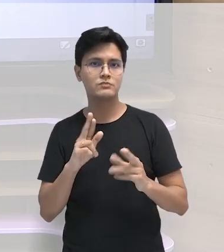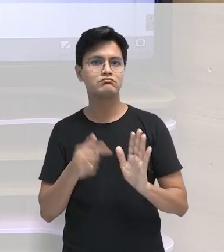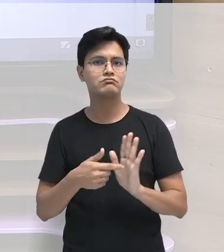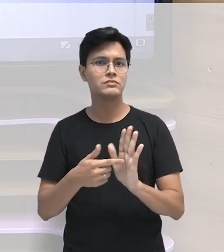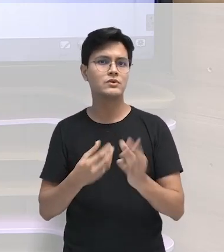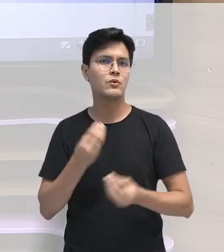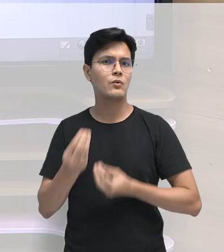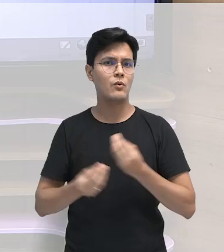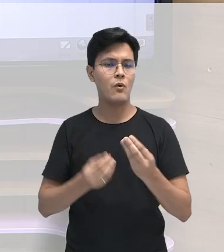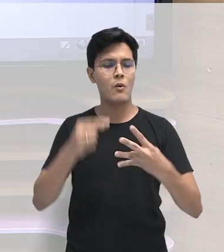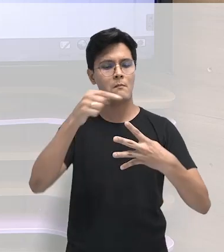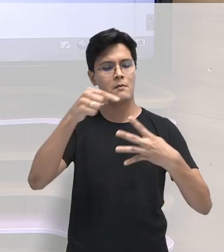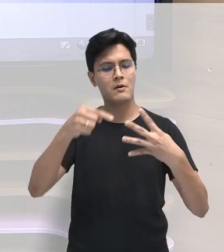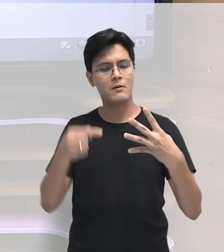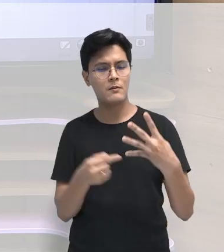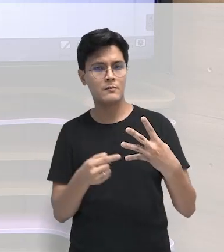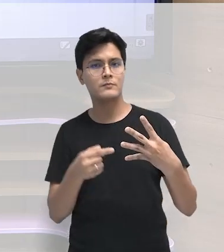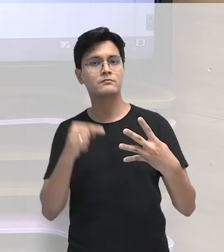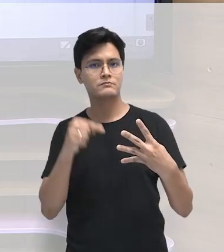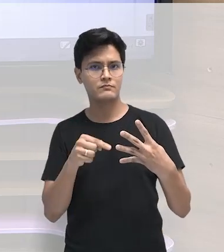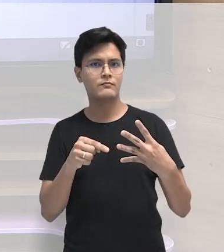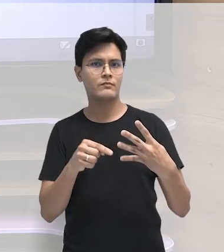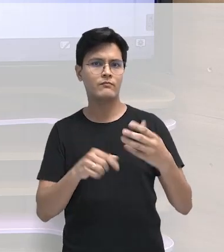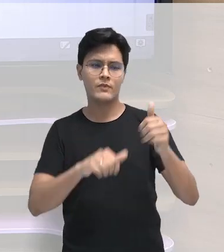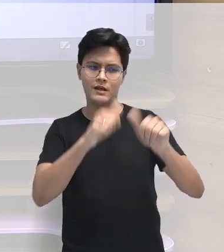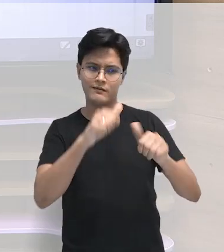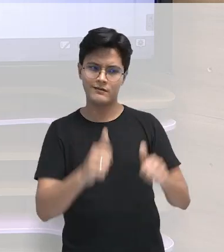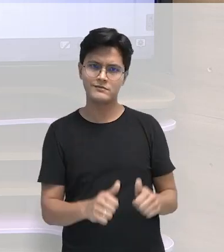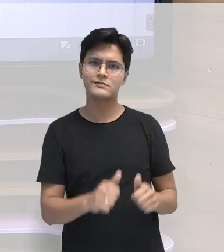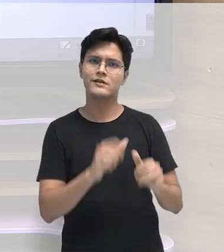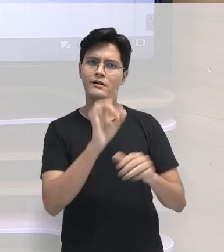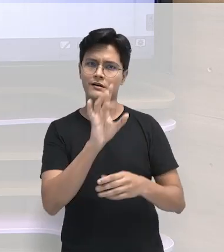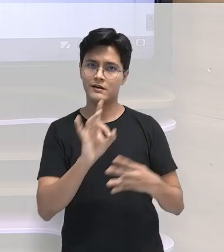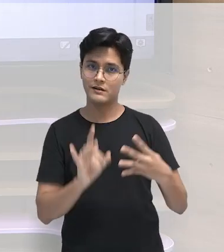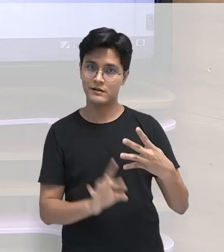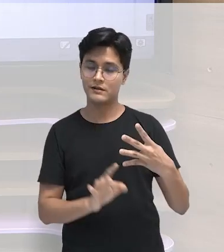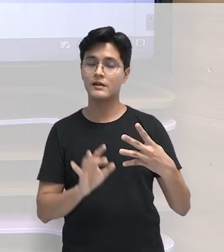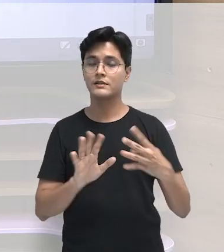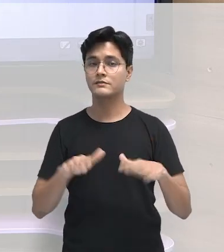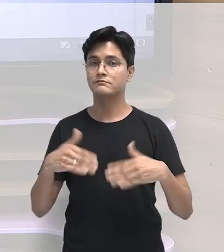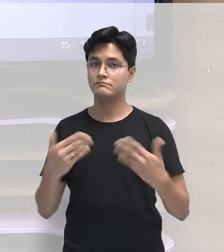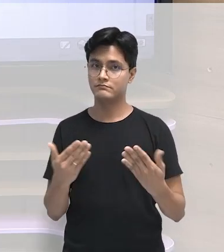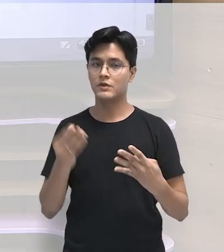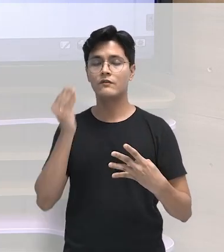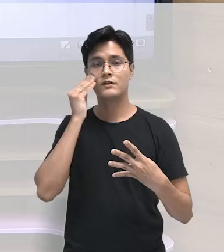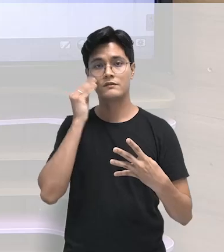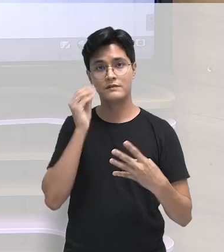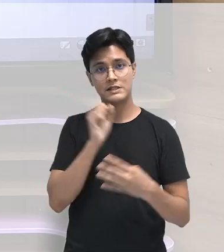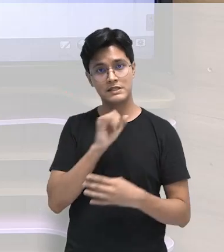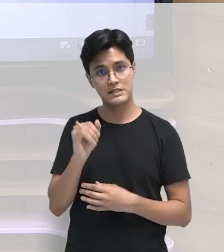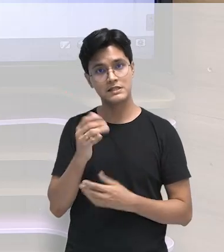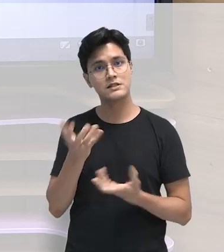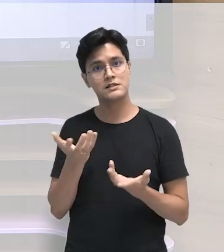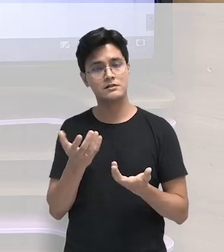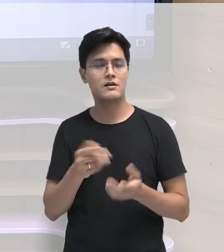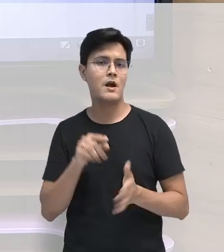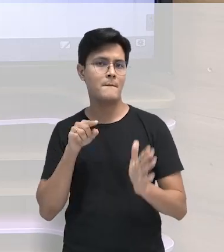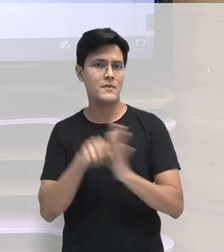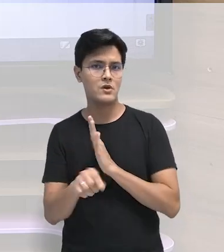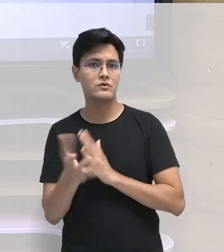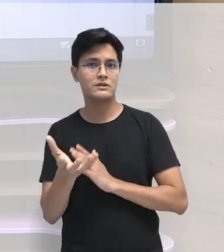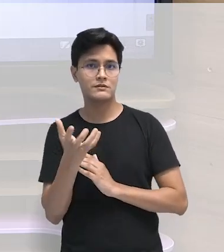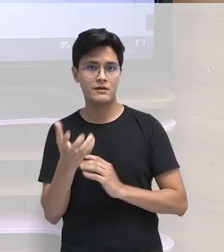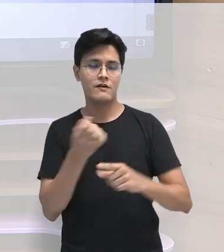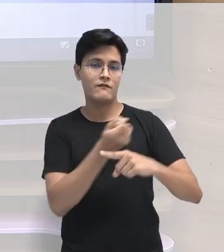nas alternativas, então você vai analisar cada uma das alternativas, tá certo? Então, você verifica se está pedindo o resultado em